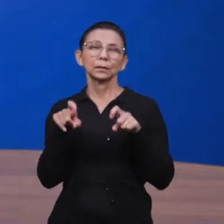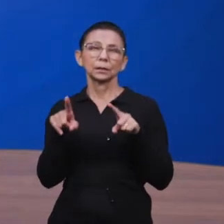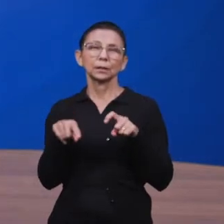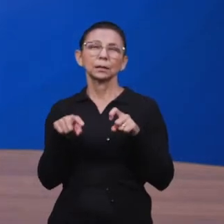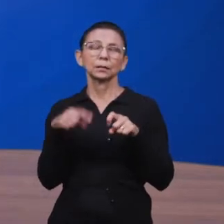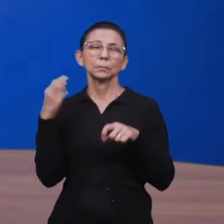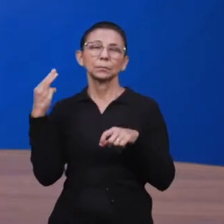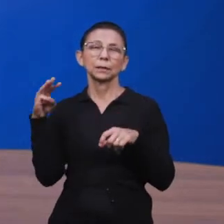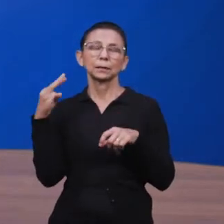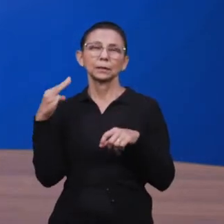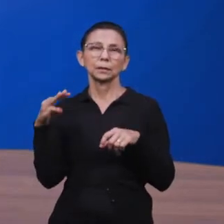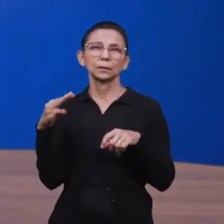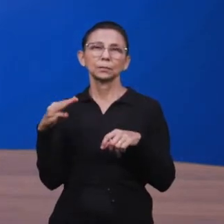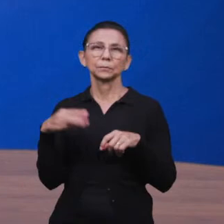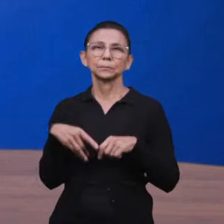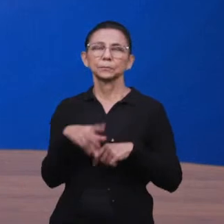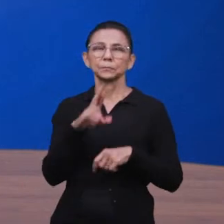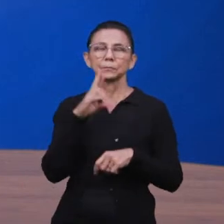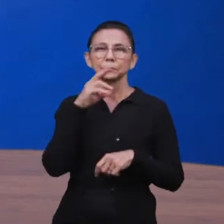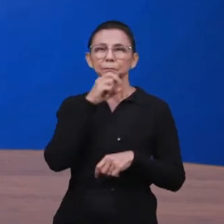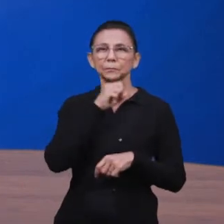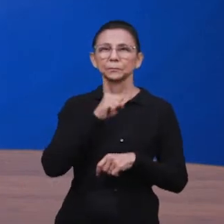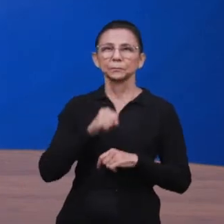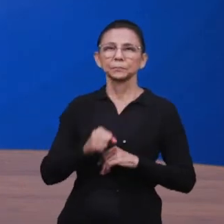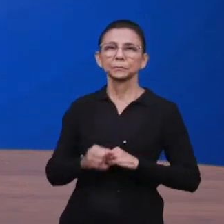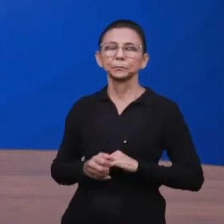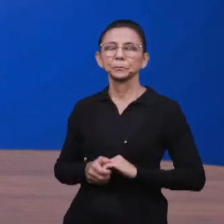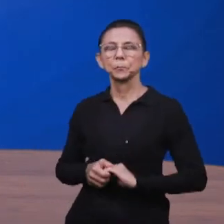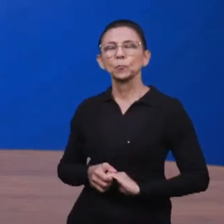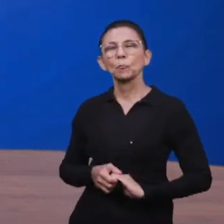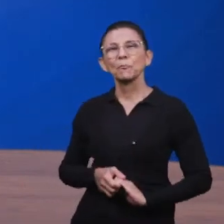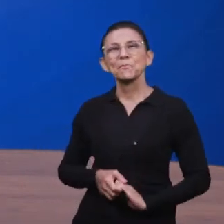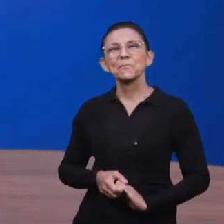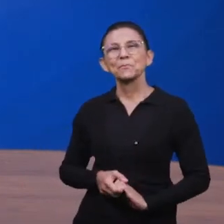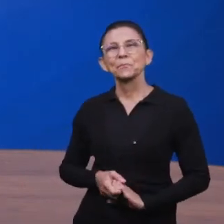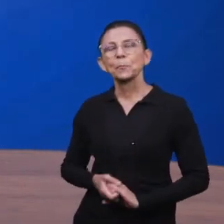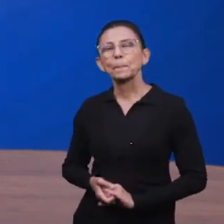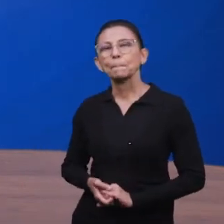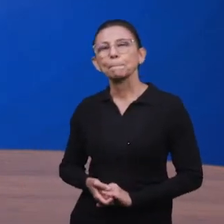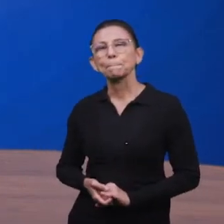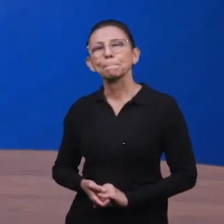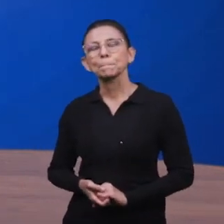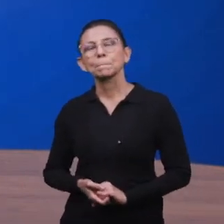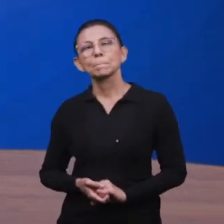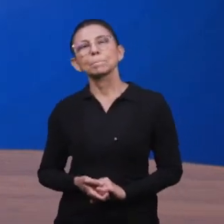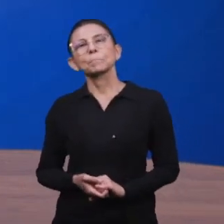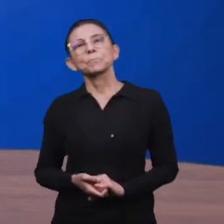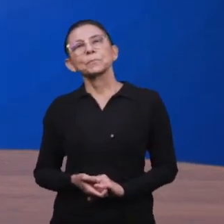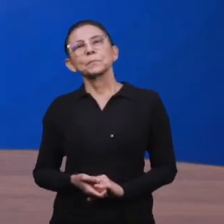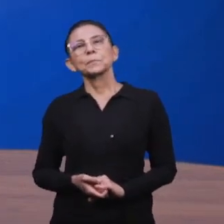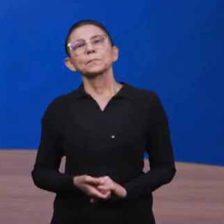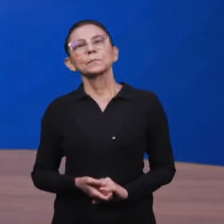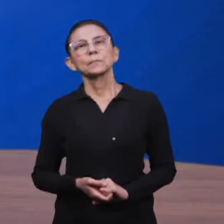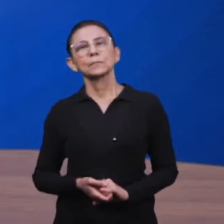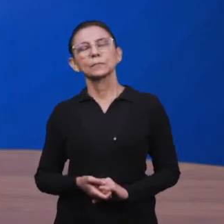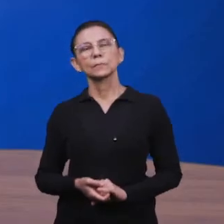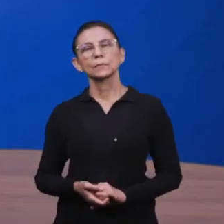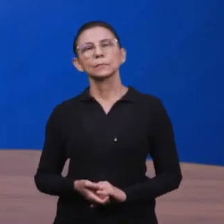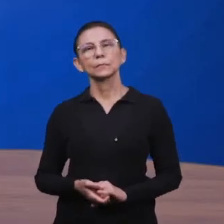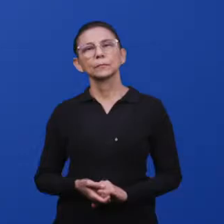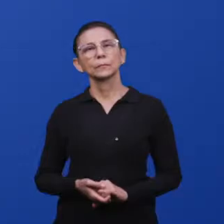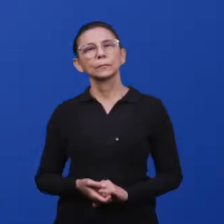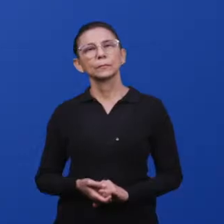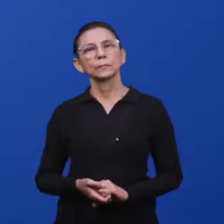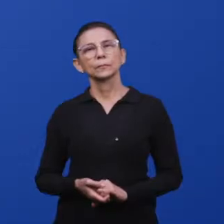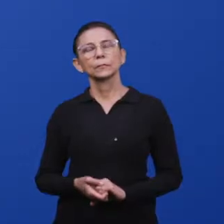do Maranhão. 3 rápidas respostas para a nossa 7ª pergunta, crianças, intermediários e